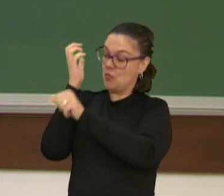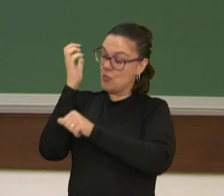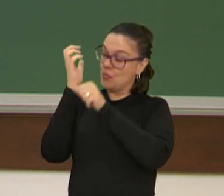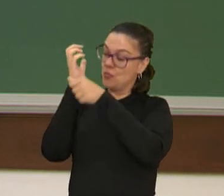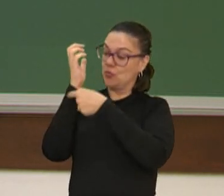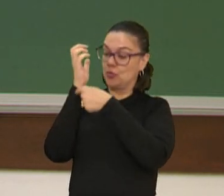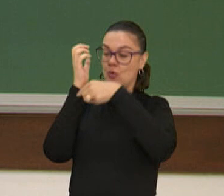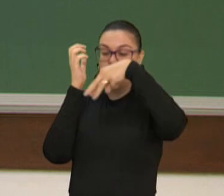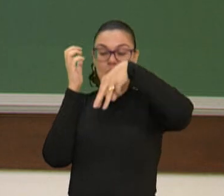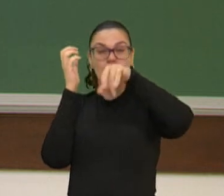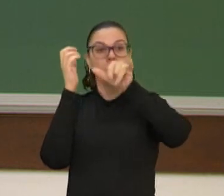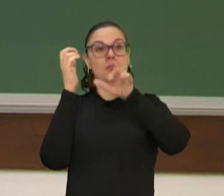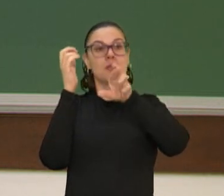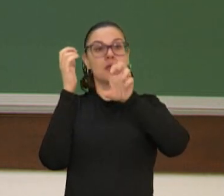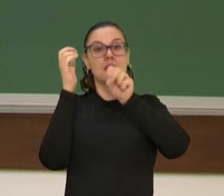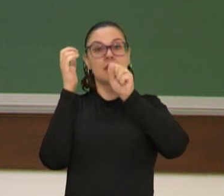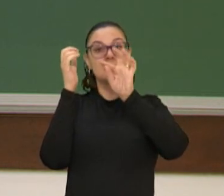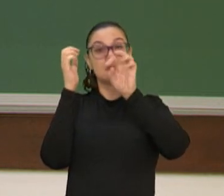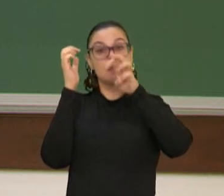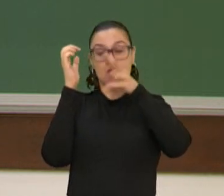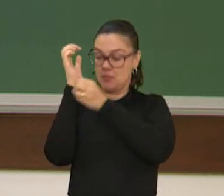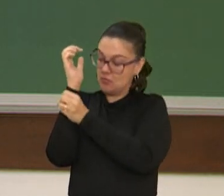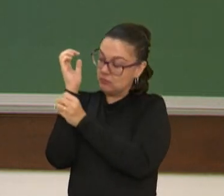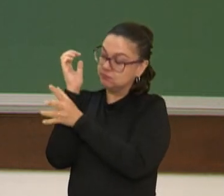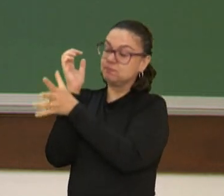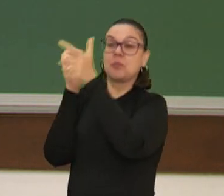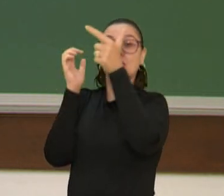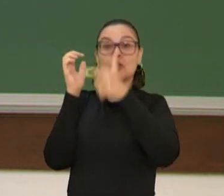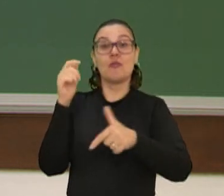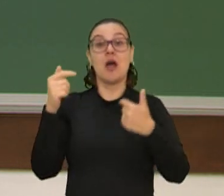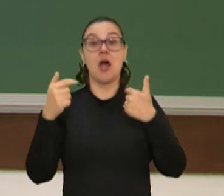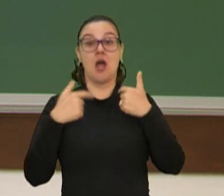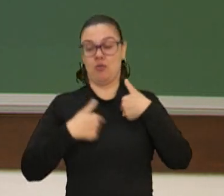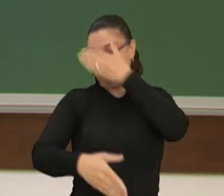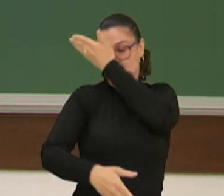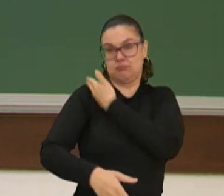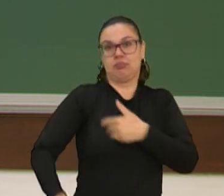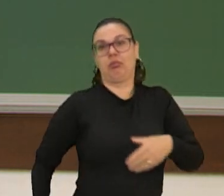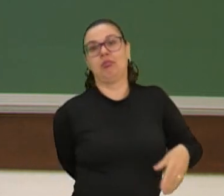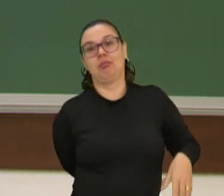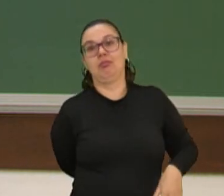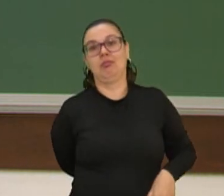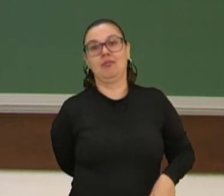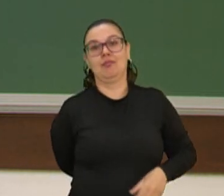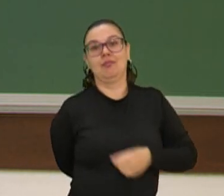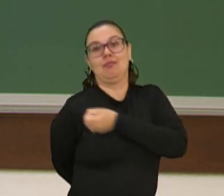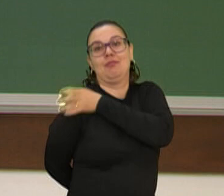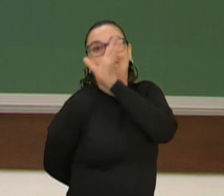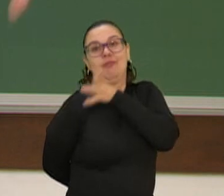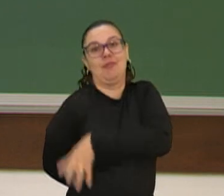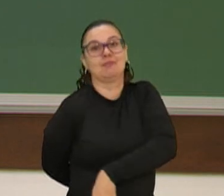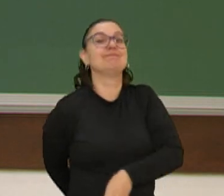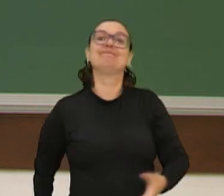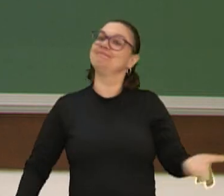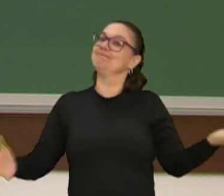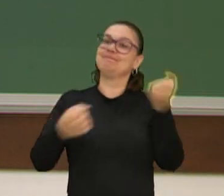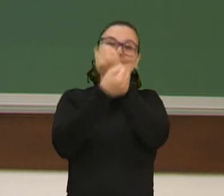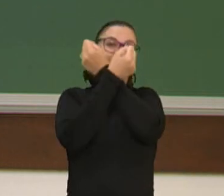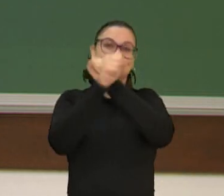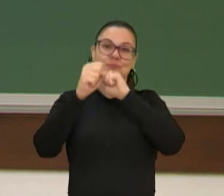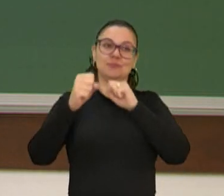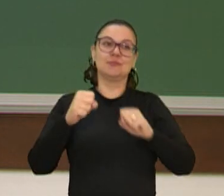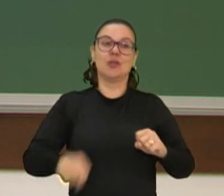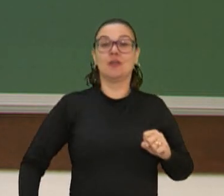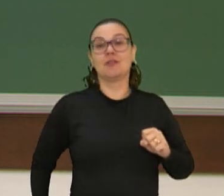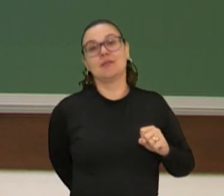em meristema novamente e voltou ao crescimento. Agora eu, ser humano, se cortar meu braço, vai brotar 2 braços, um para cima e um para baixo aqui? Eu vou